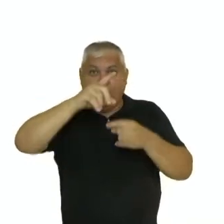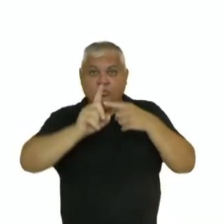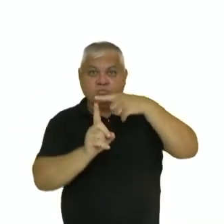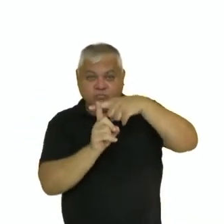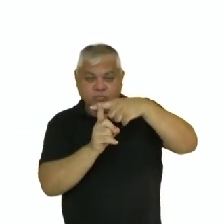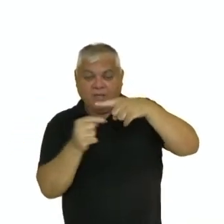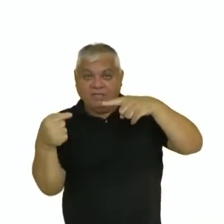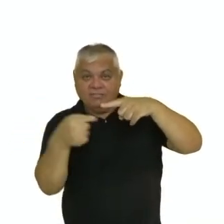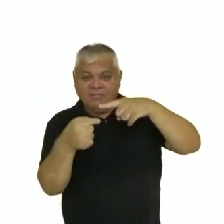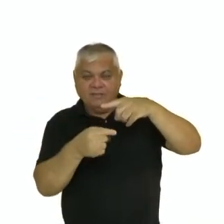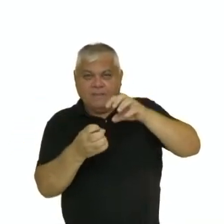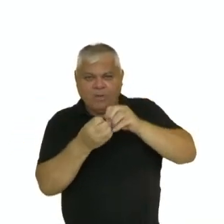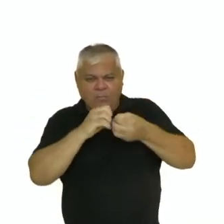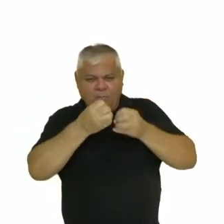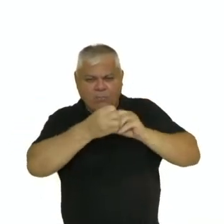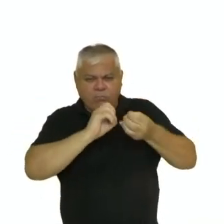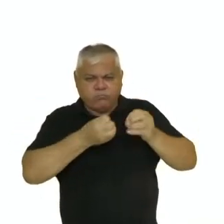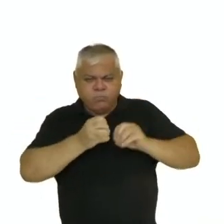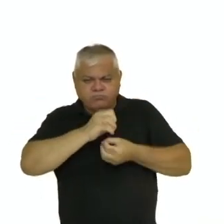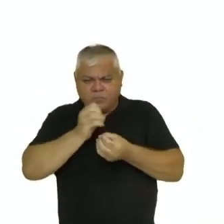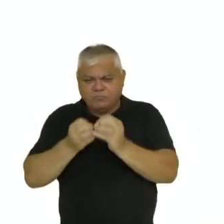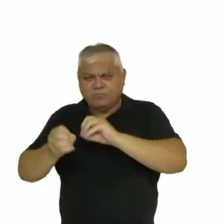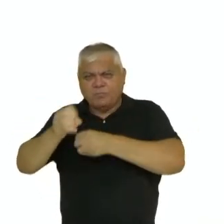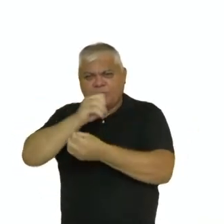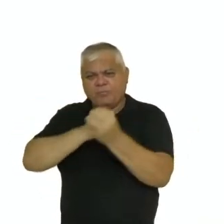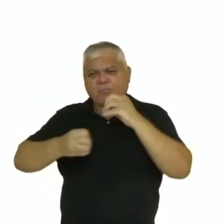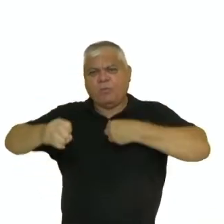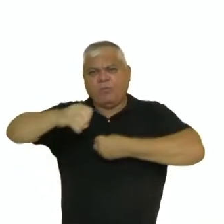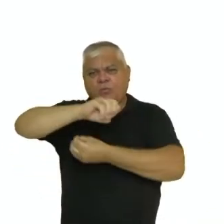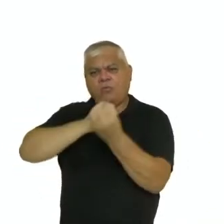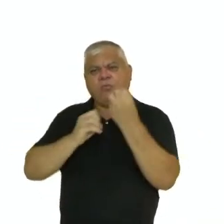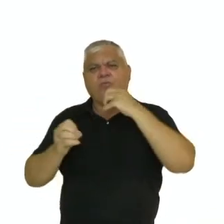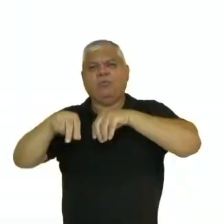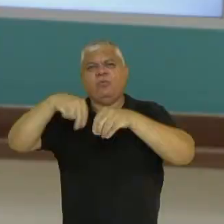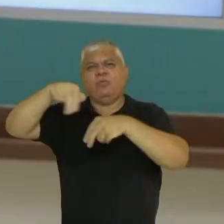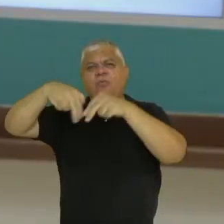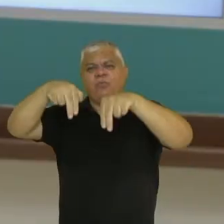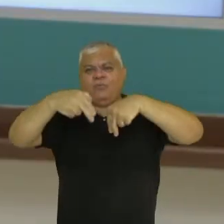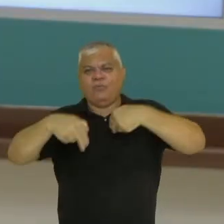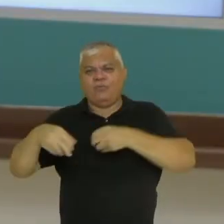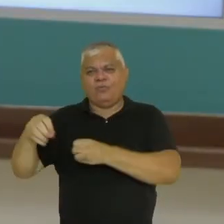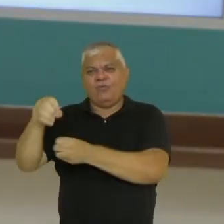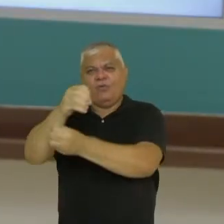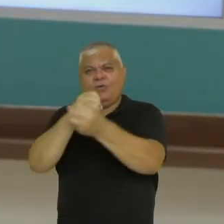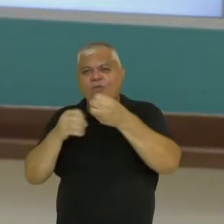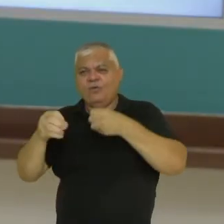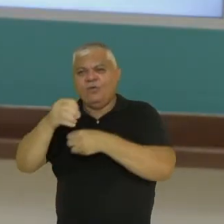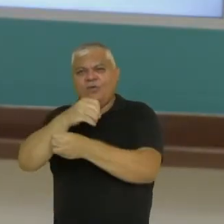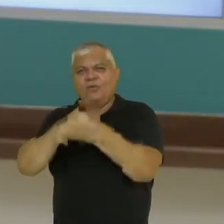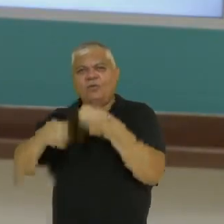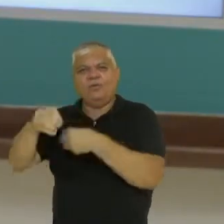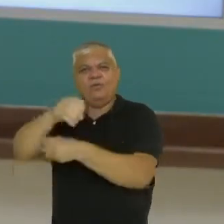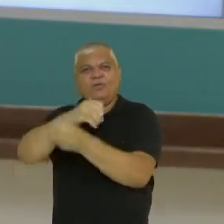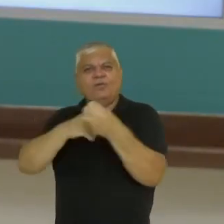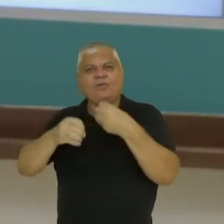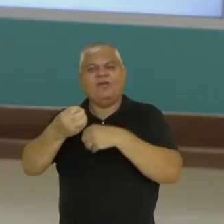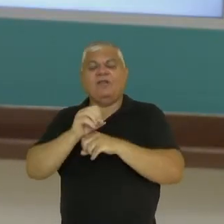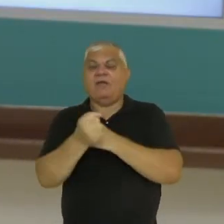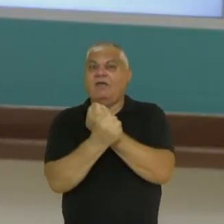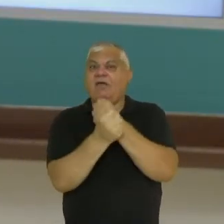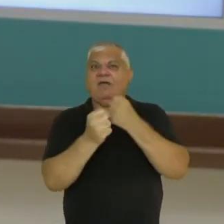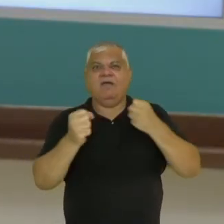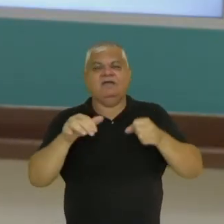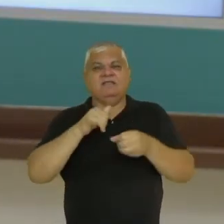dessa colisão a gente tem uma separação aí de núcleos menores e a formação de núcleos mais estáveis e também grande